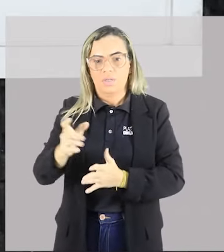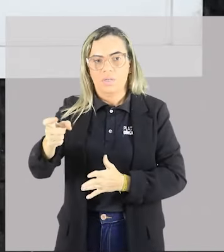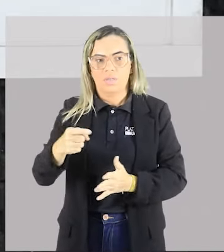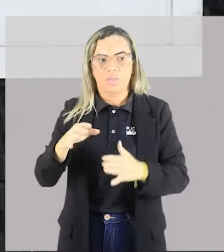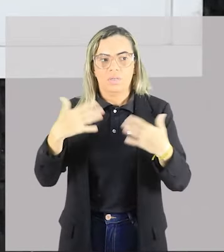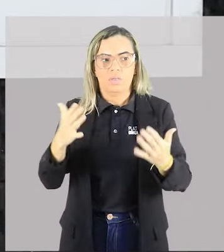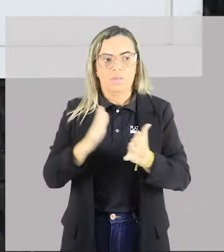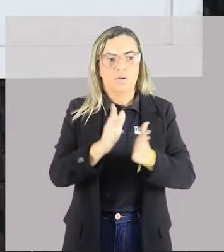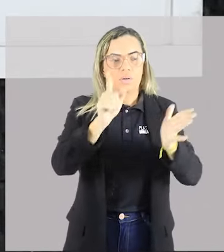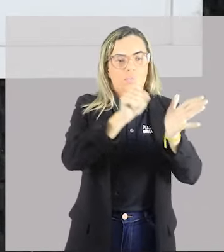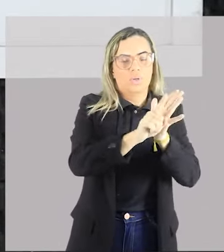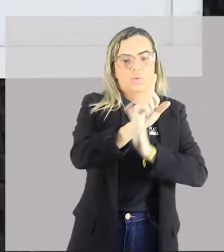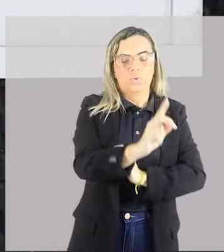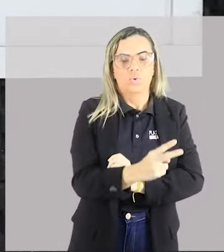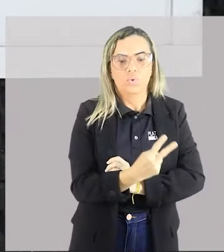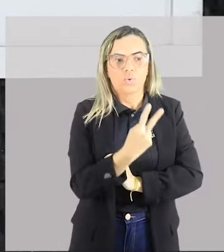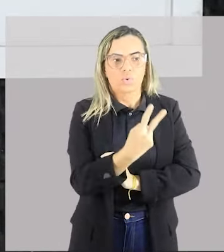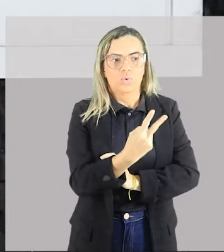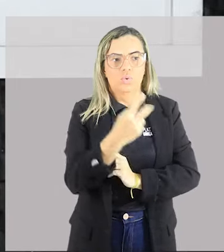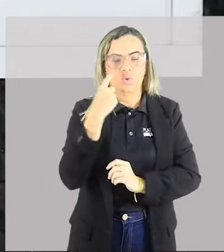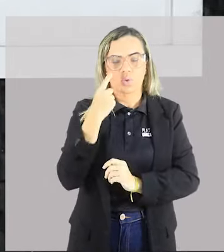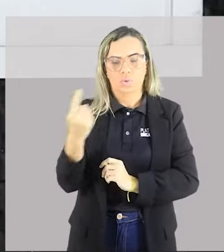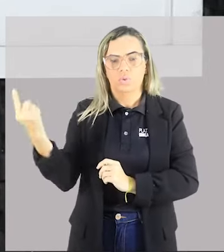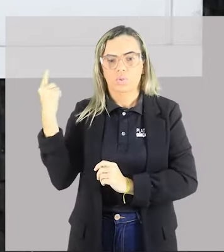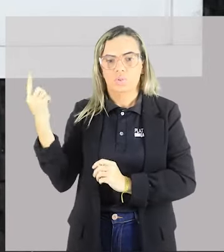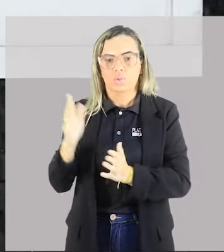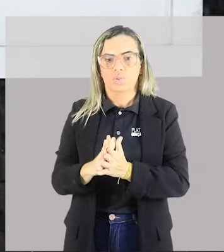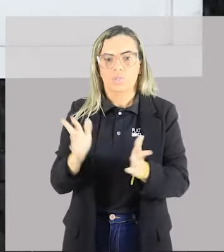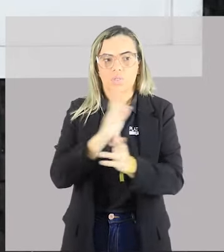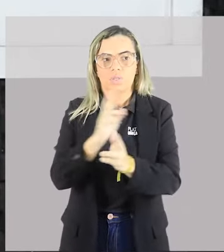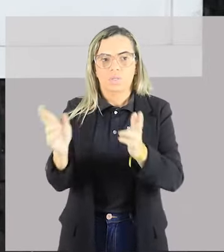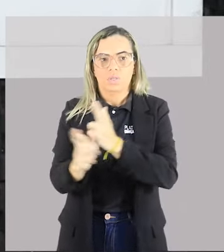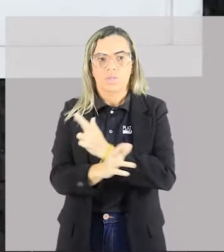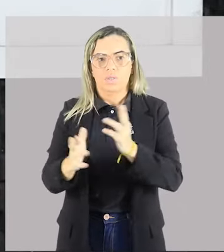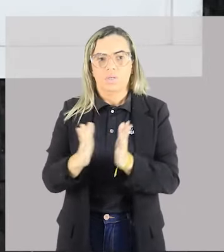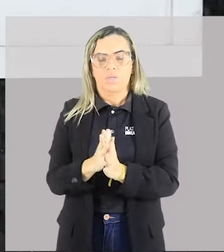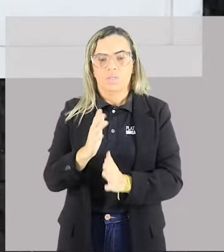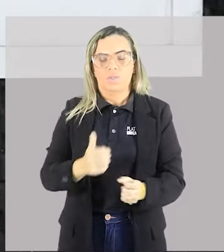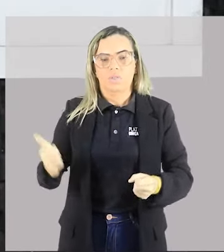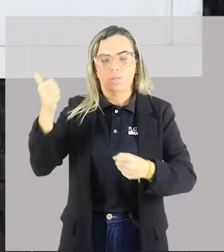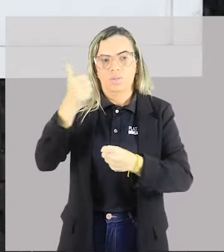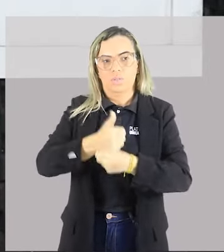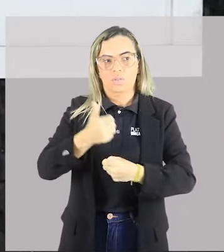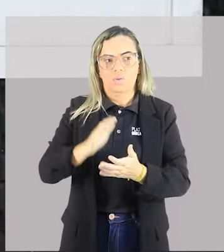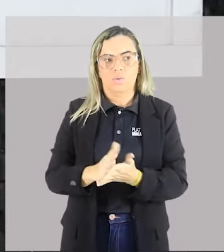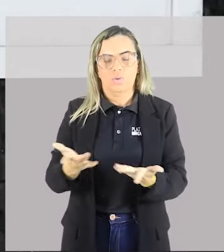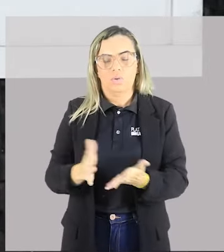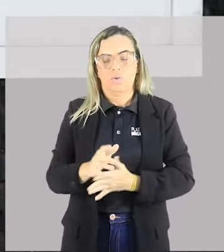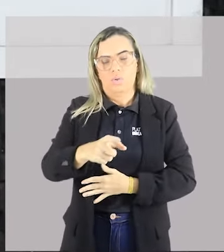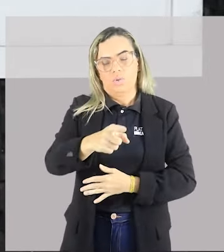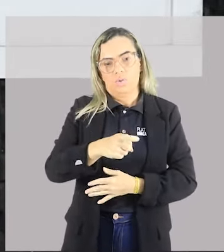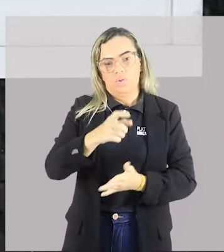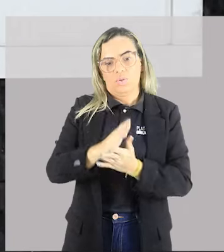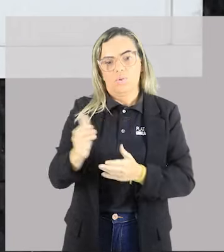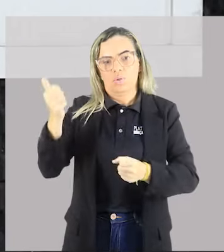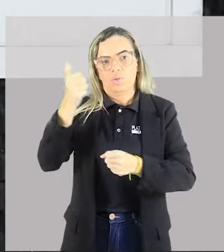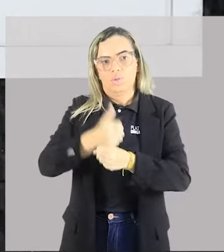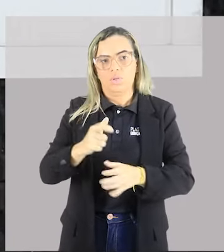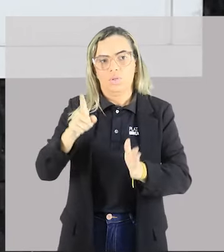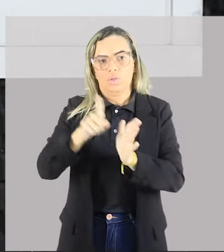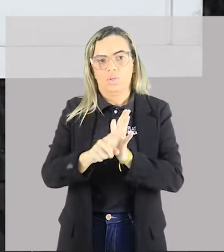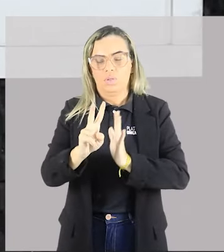associado Ora que que você vai fazer você vai substituir o x por2 tá na função você vai